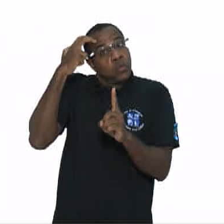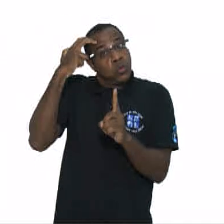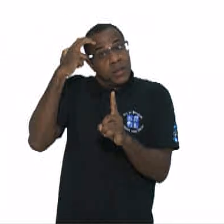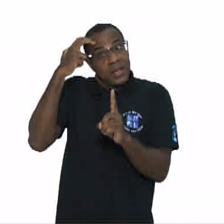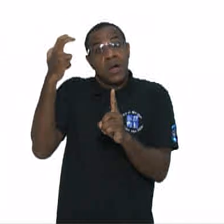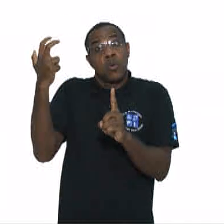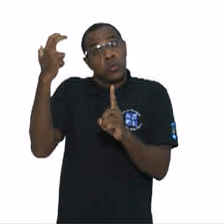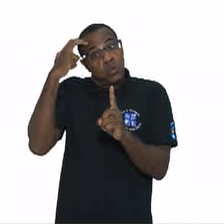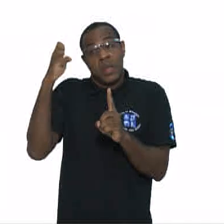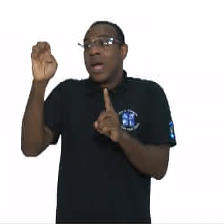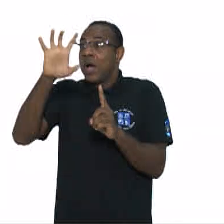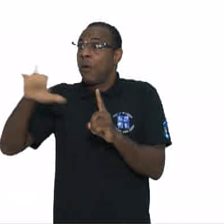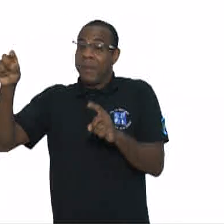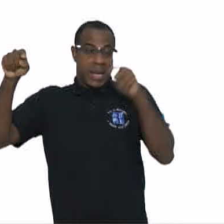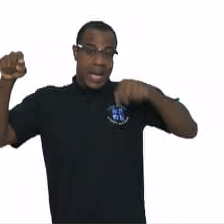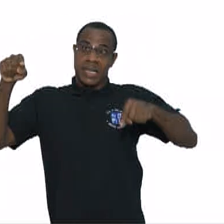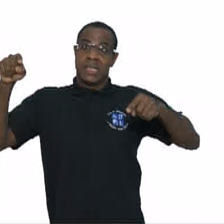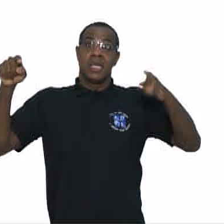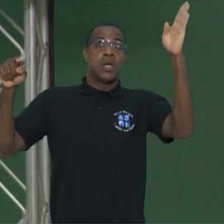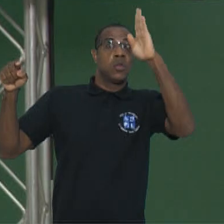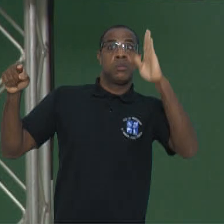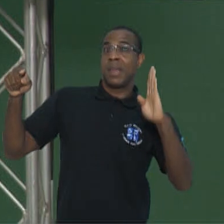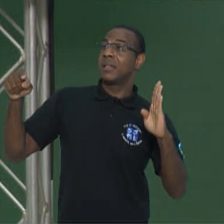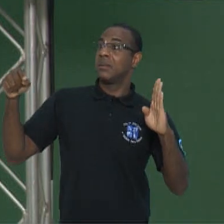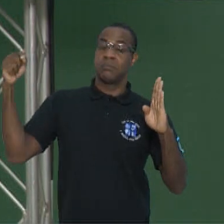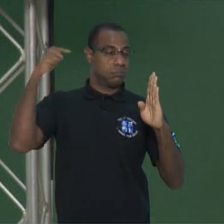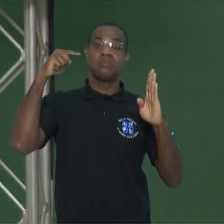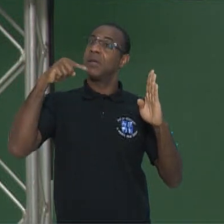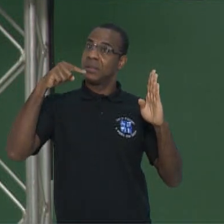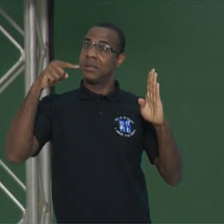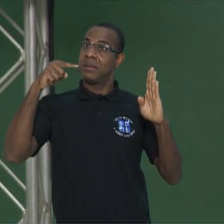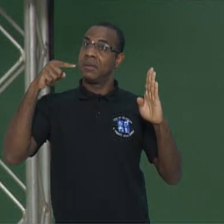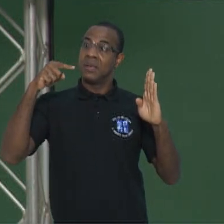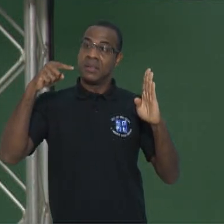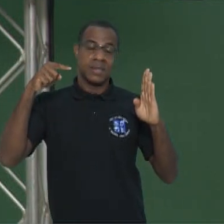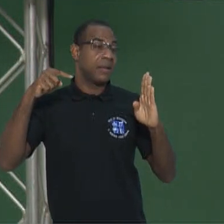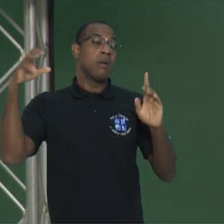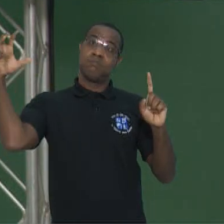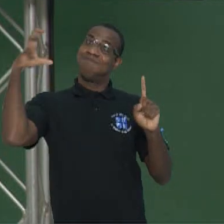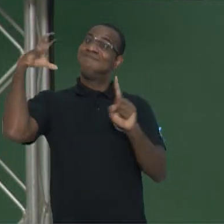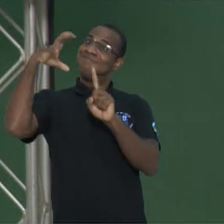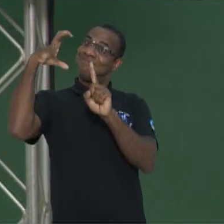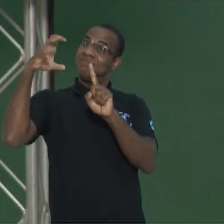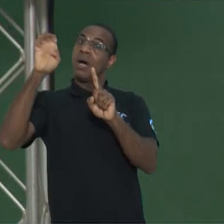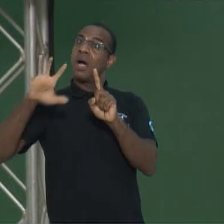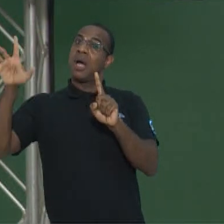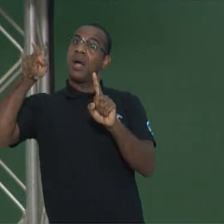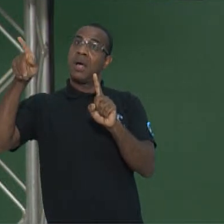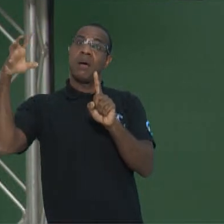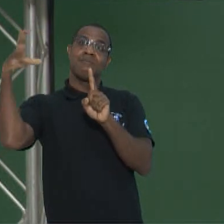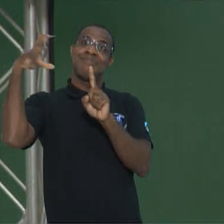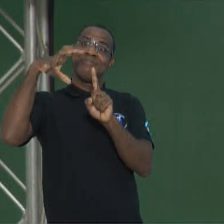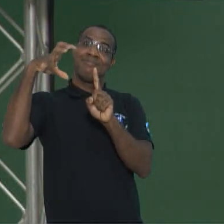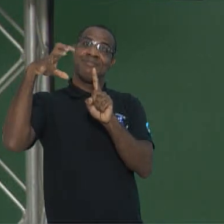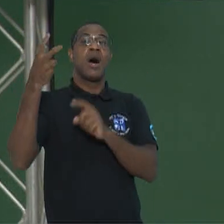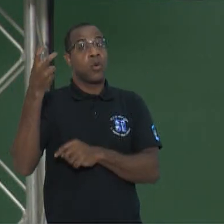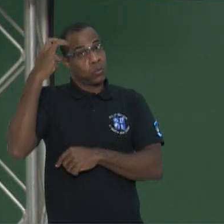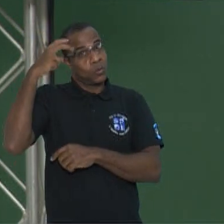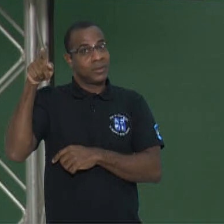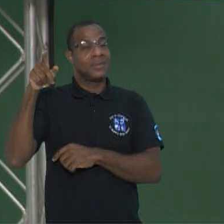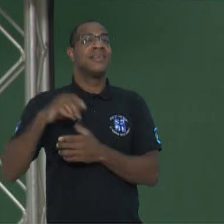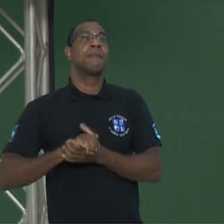Brasil, na cultura brasileira. As nossas referências culturais estão ligadas com a cultura europeia, né?